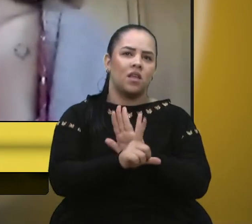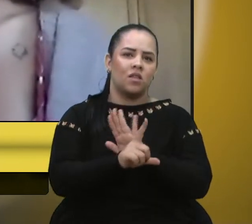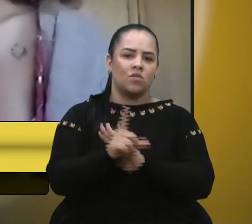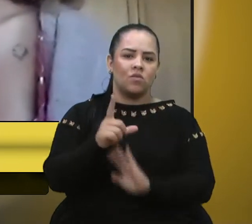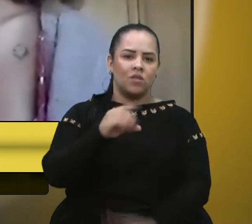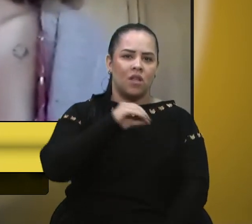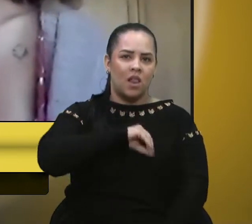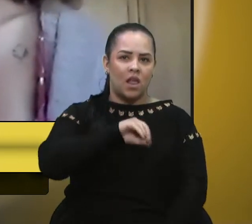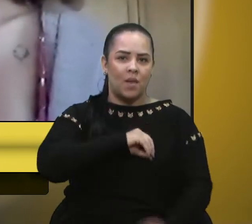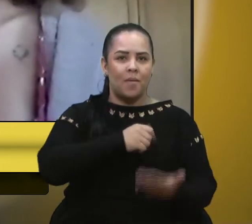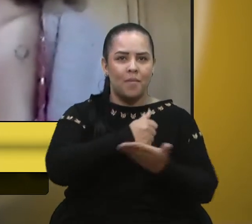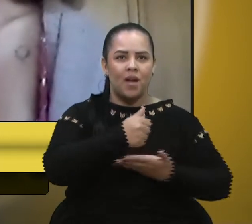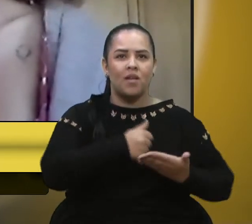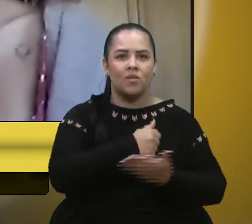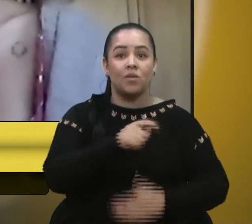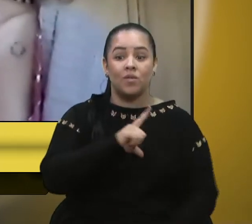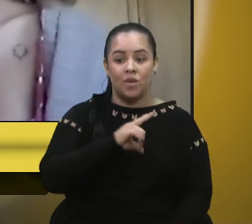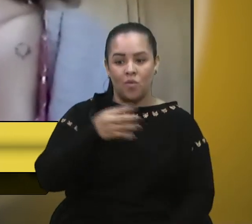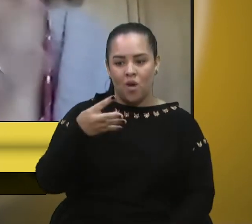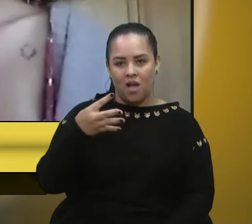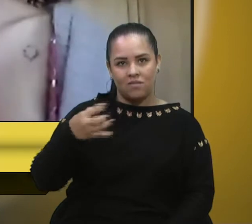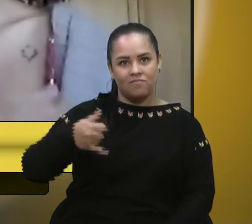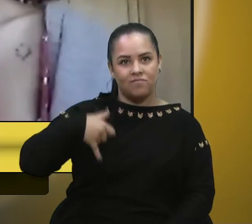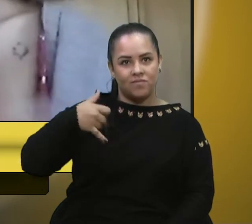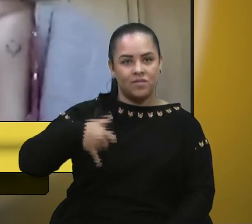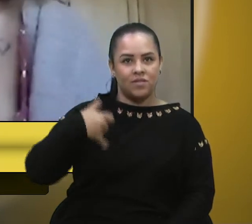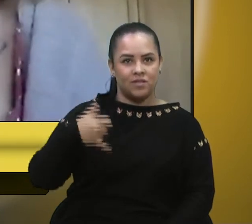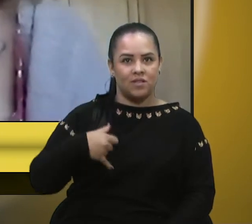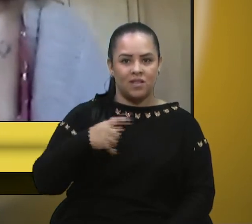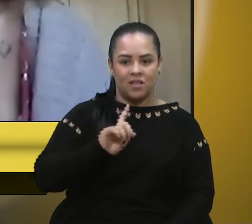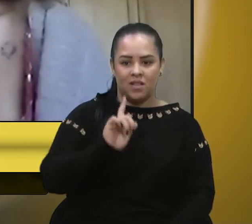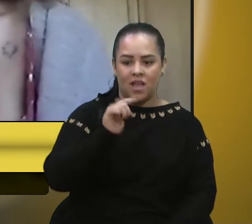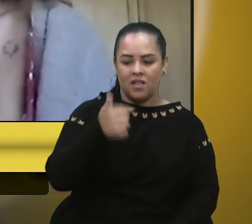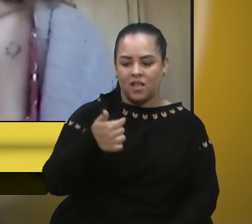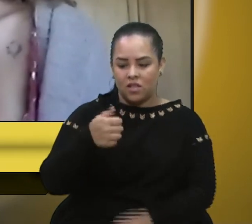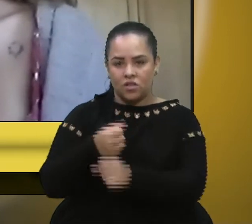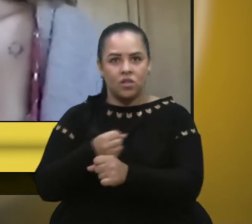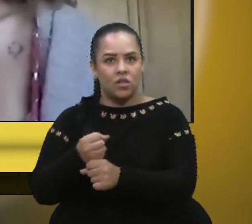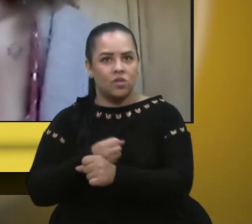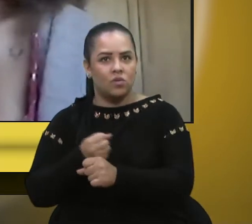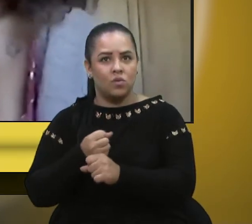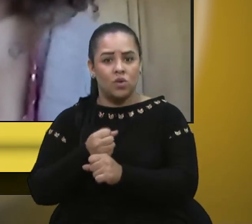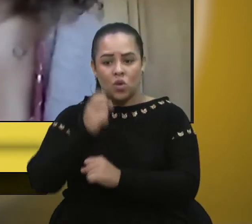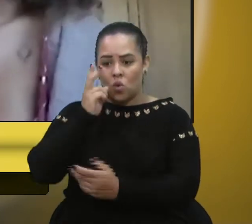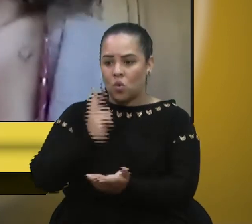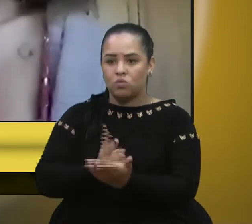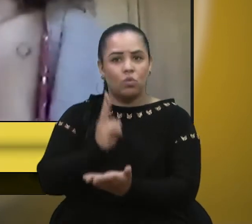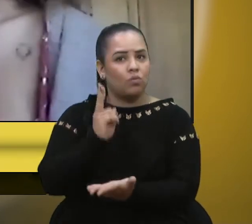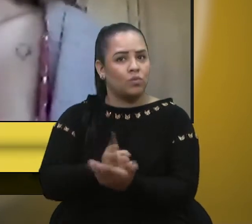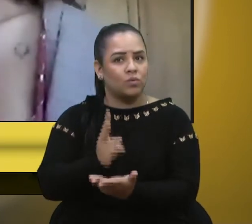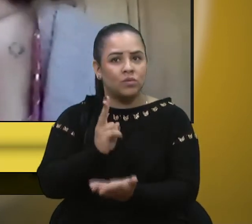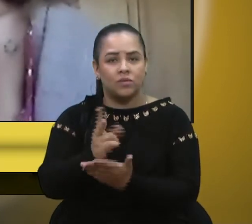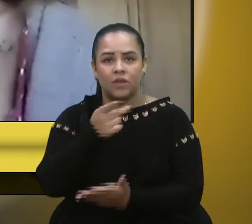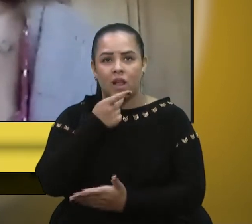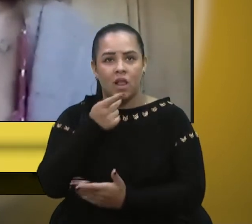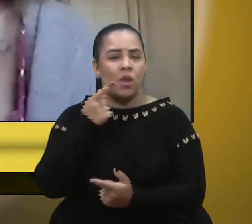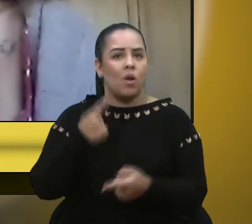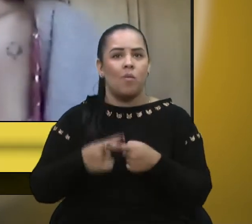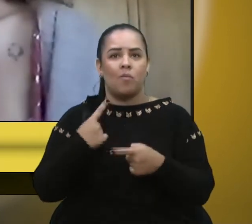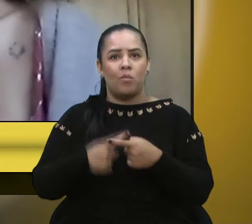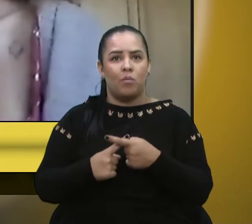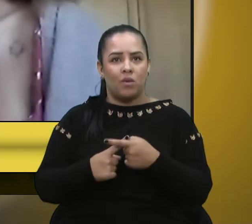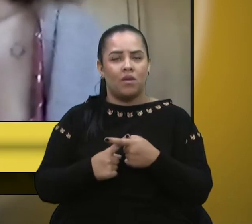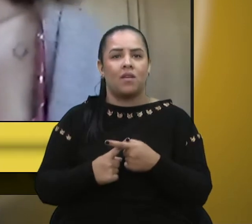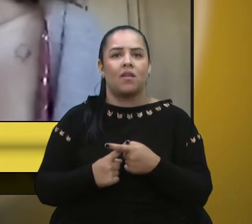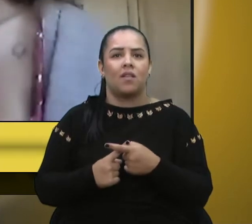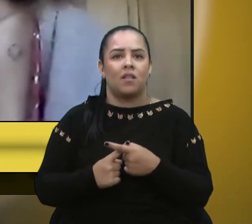foi aprovada, eu tinha 4 anos. Passaram 17 anos e o debate ainda é o mesmo, porque a situação das pessoas,